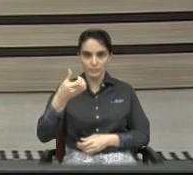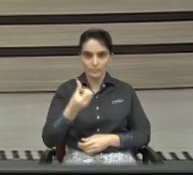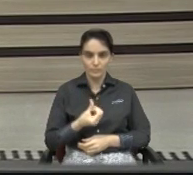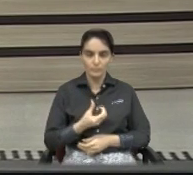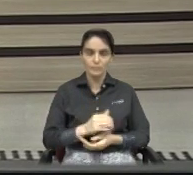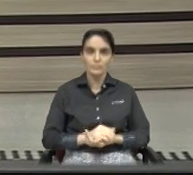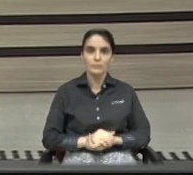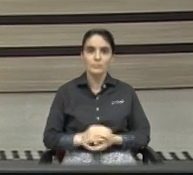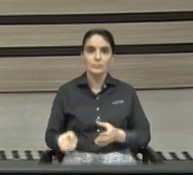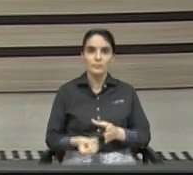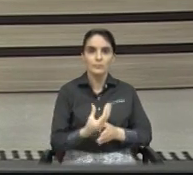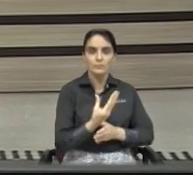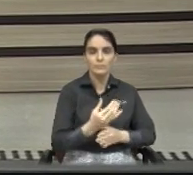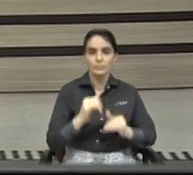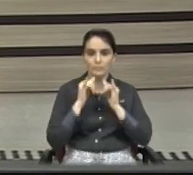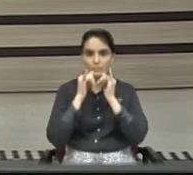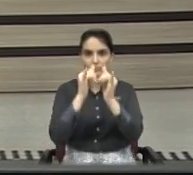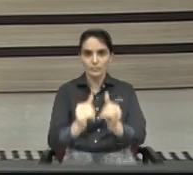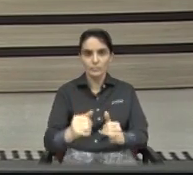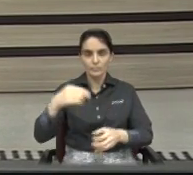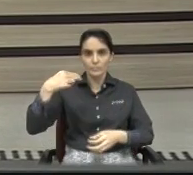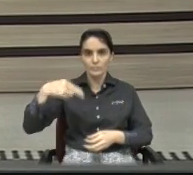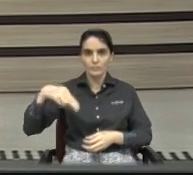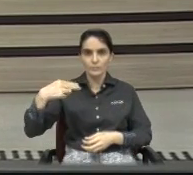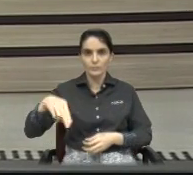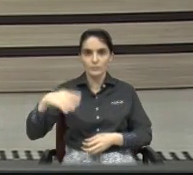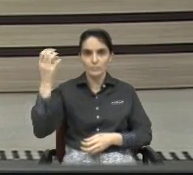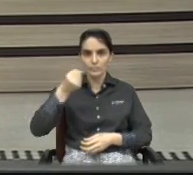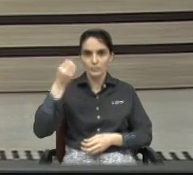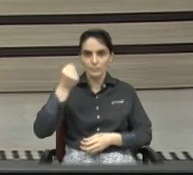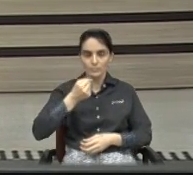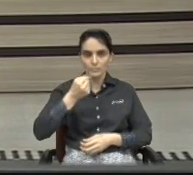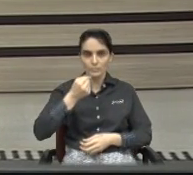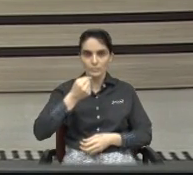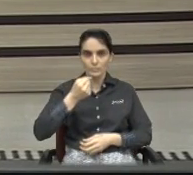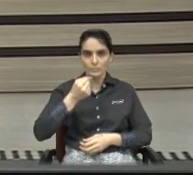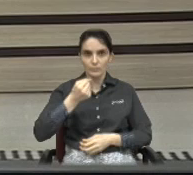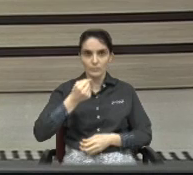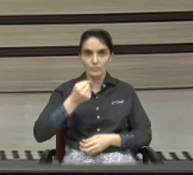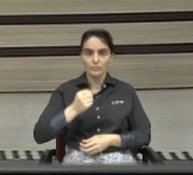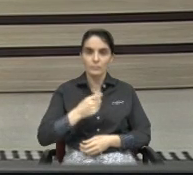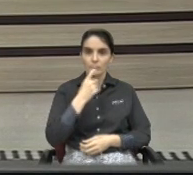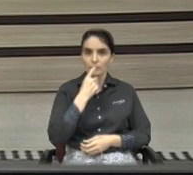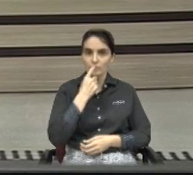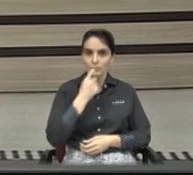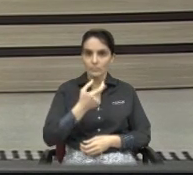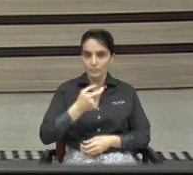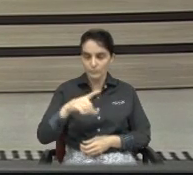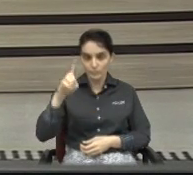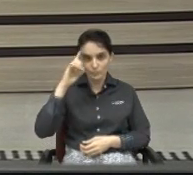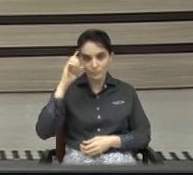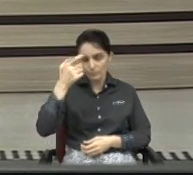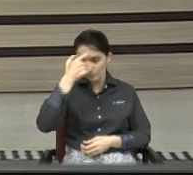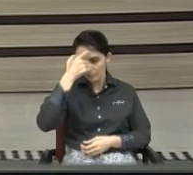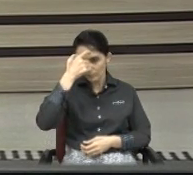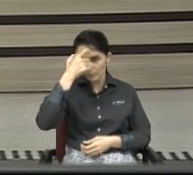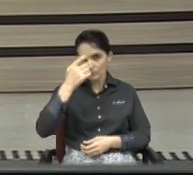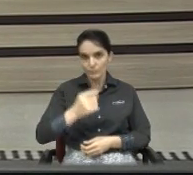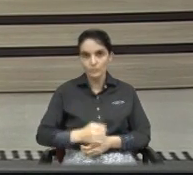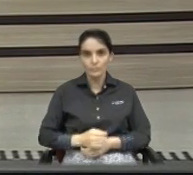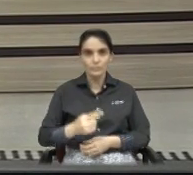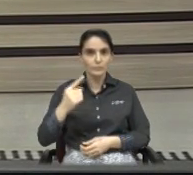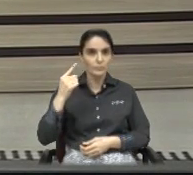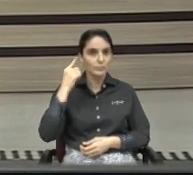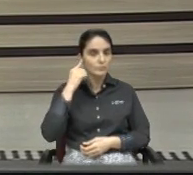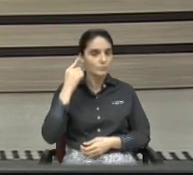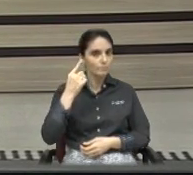255/2016 institui a campanha Novembro Branco e Vermelho e o dia de conscientização sobre a surdo-cegueira